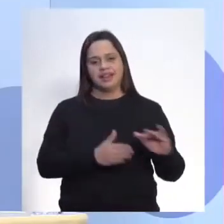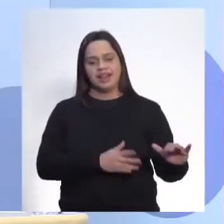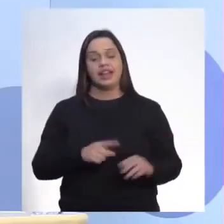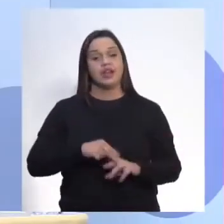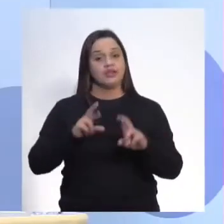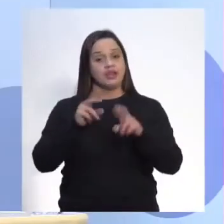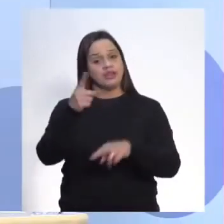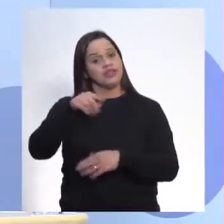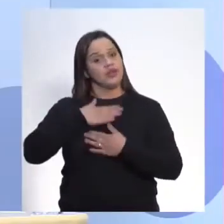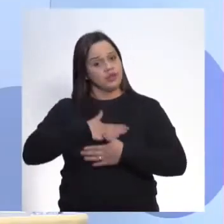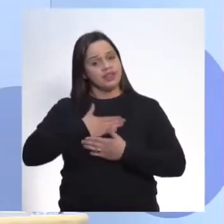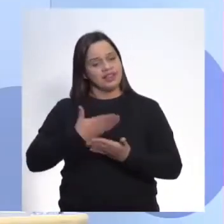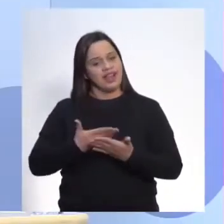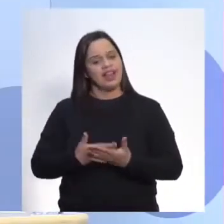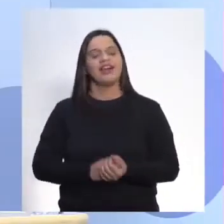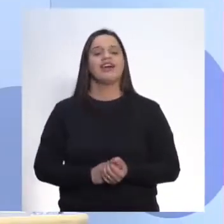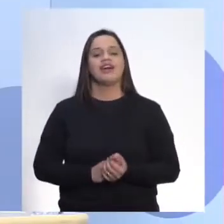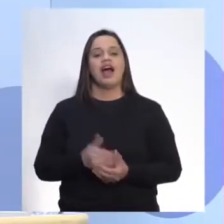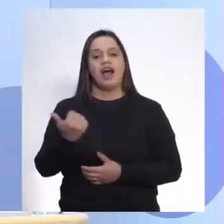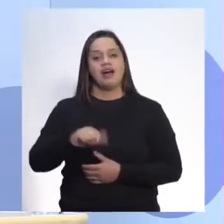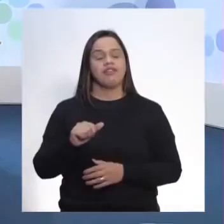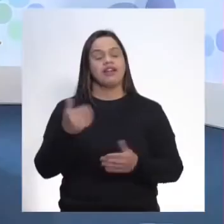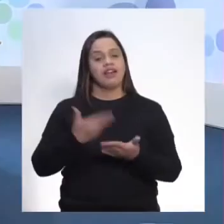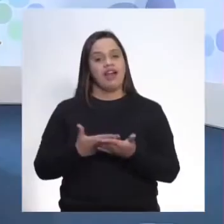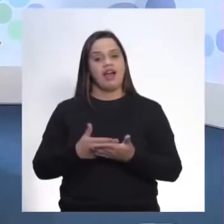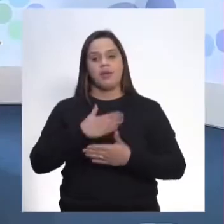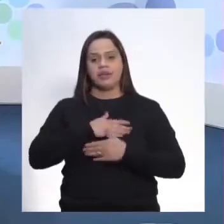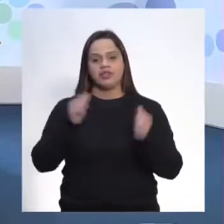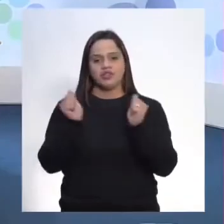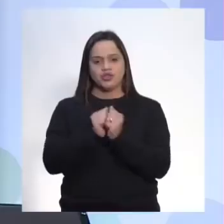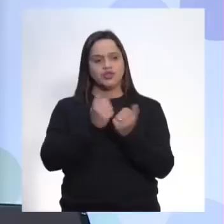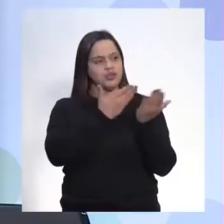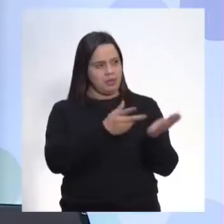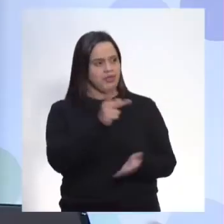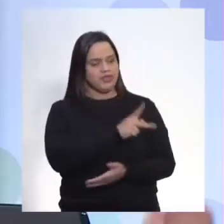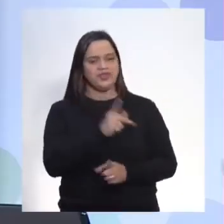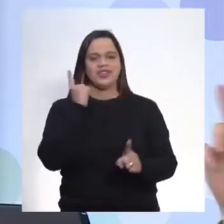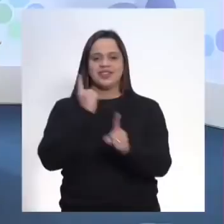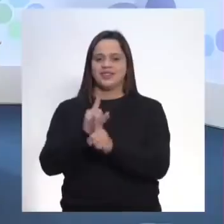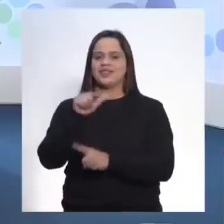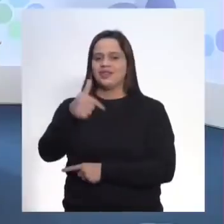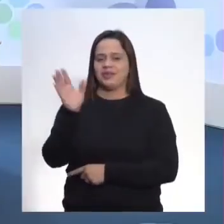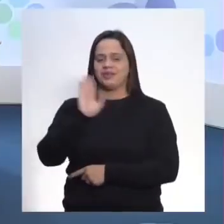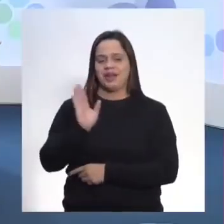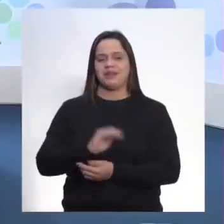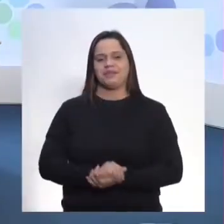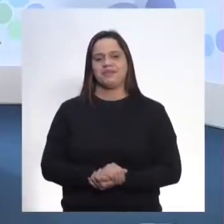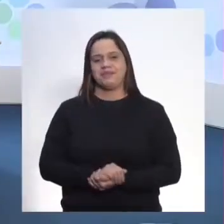espero que vocês tenham gostado. A velhinha, a aula, foi um prazer estar aqui, né, Osmar? Até a próxima. Obrigado.